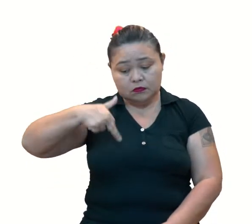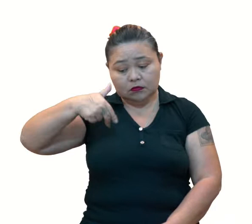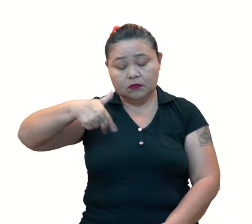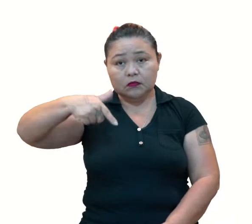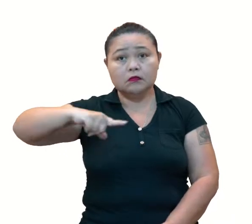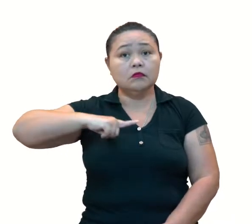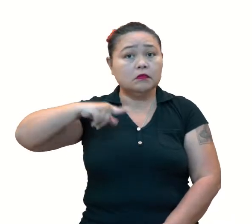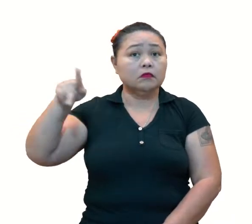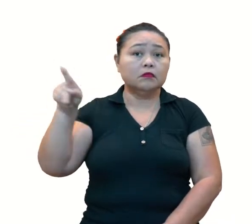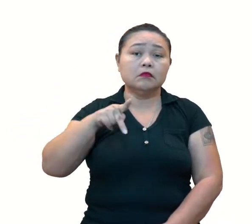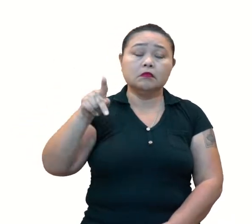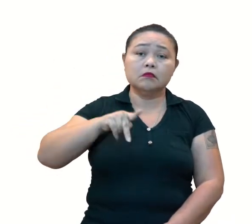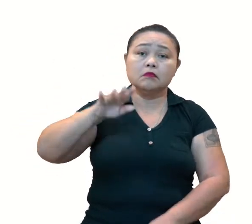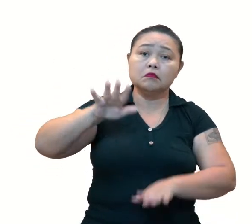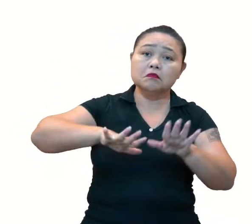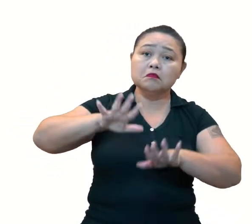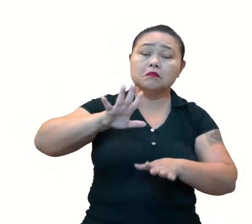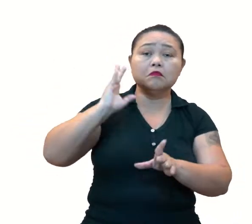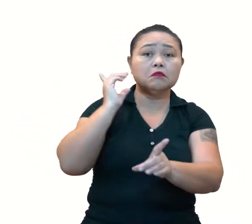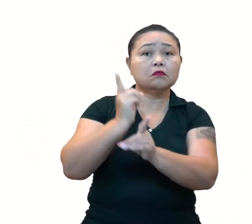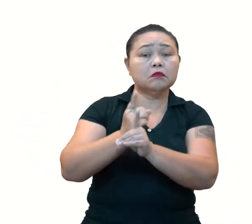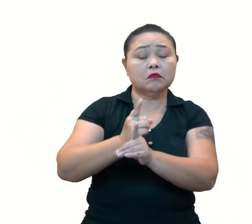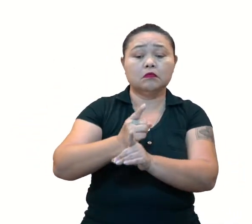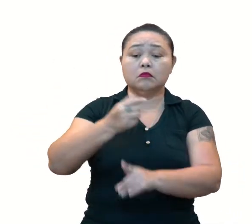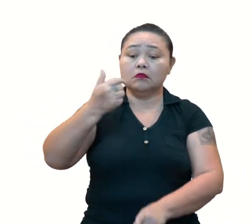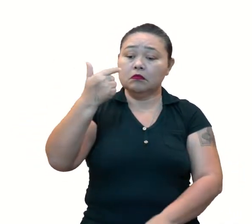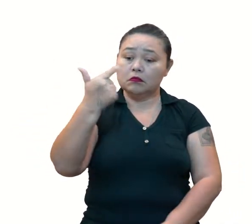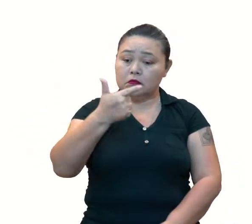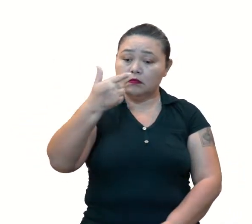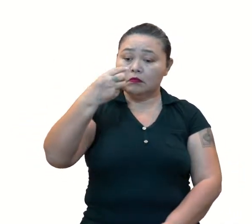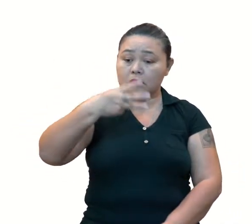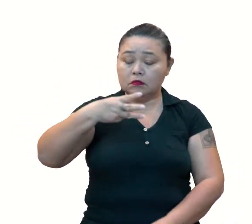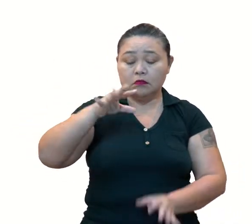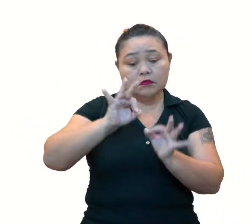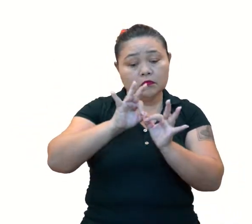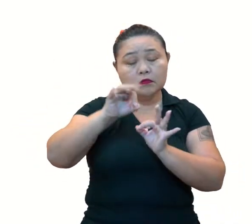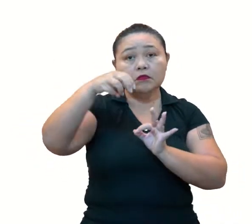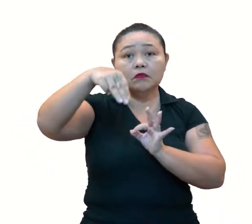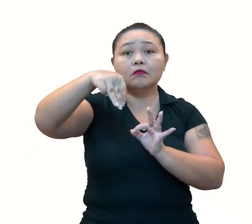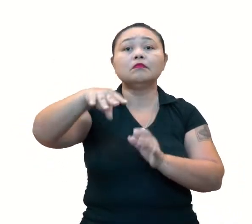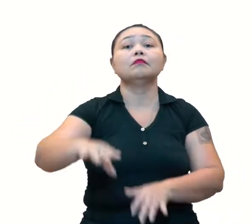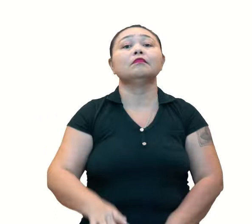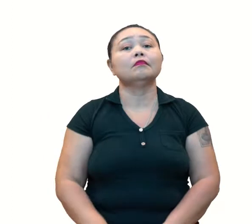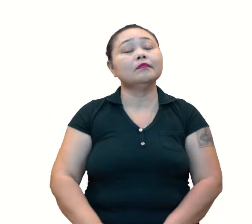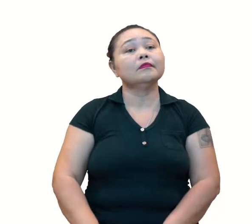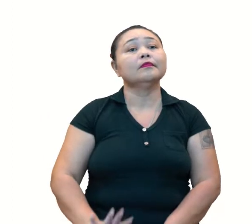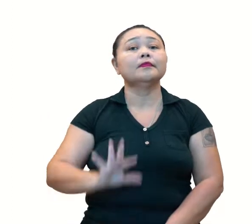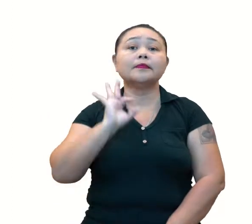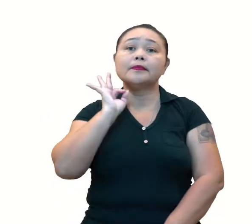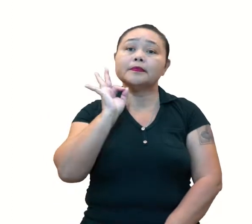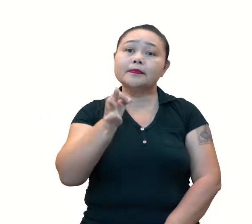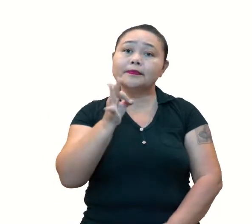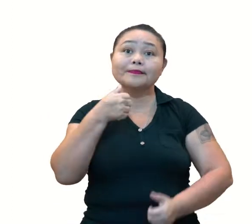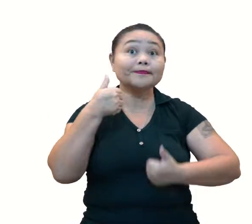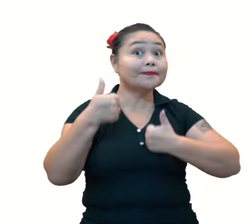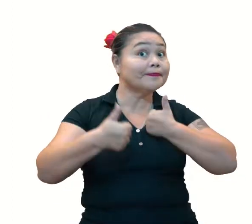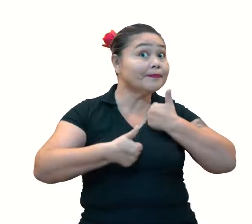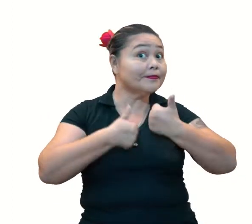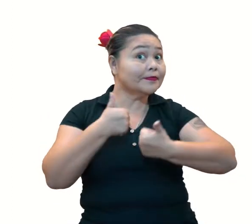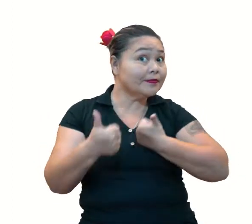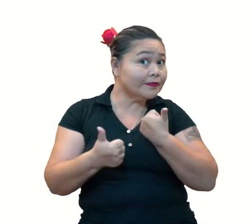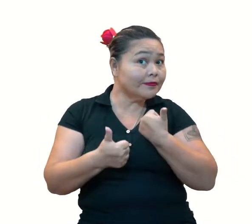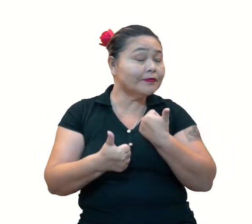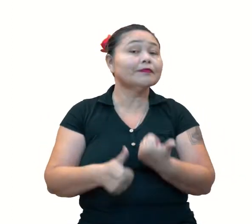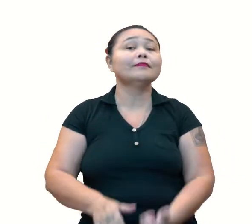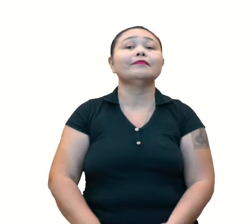professor Maurício ia encontrar aí mais ou menos 23 metros, certo? Certo. Belezura? E